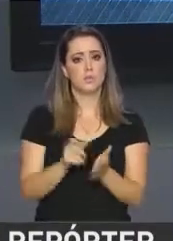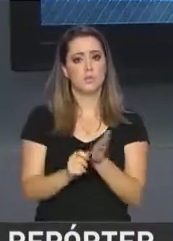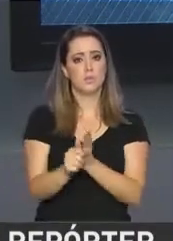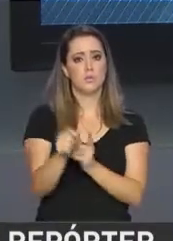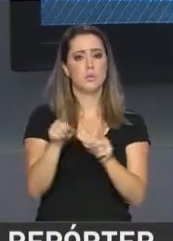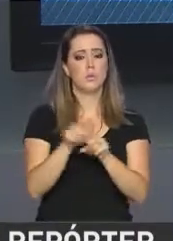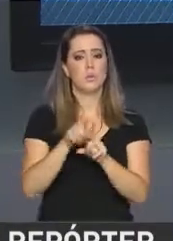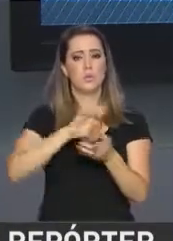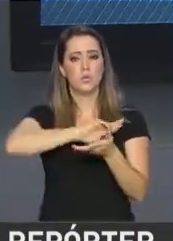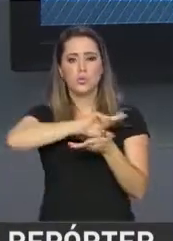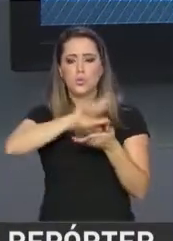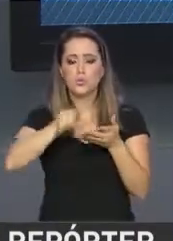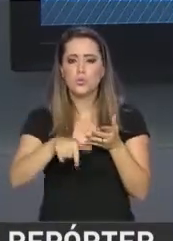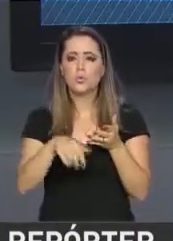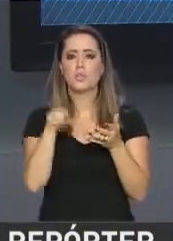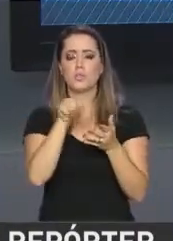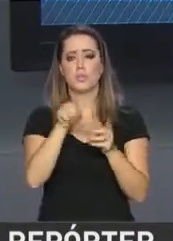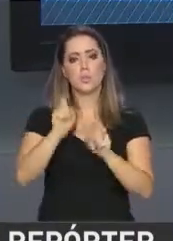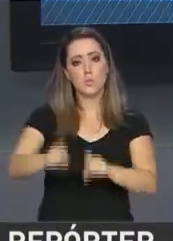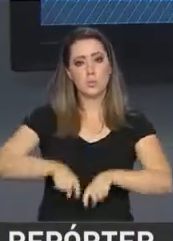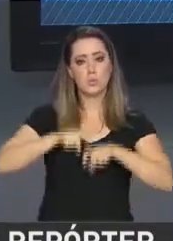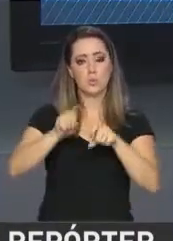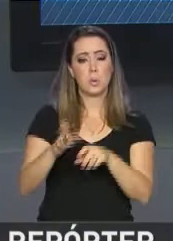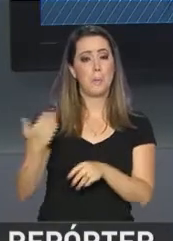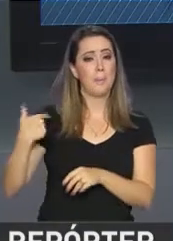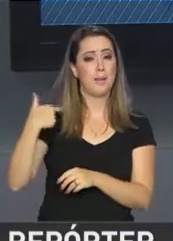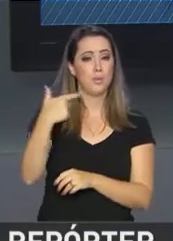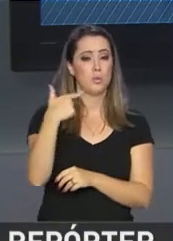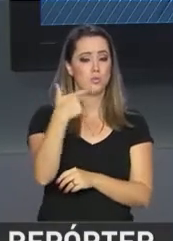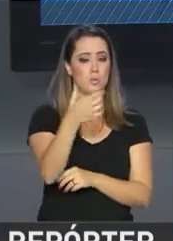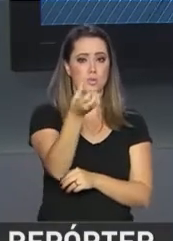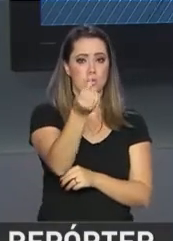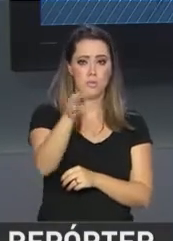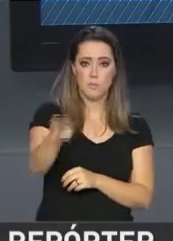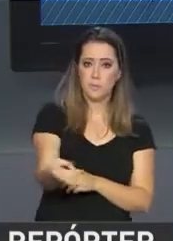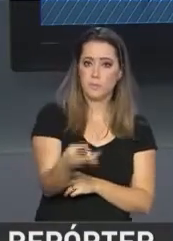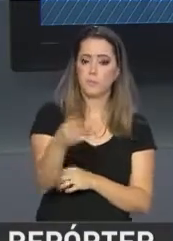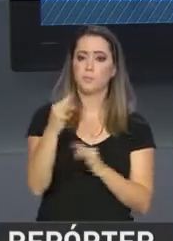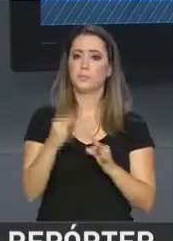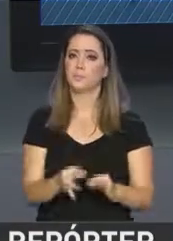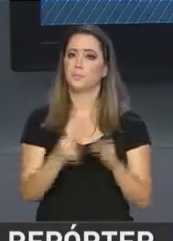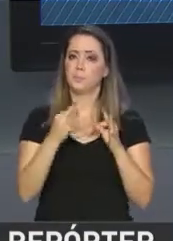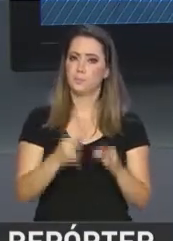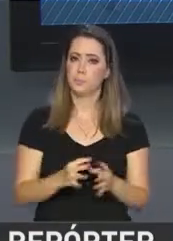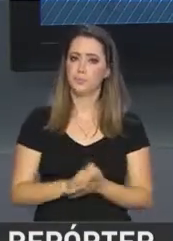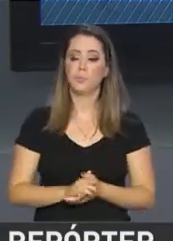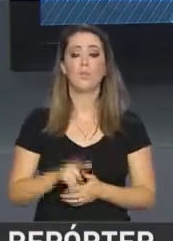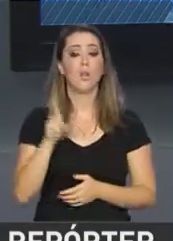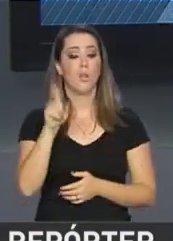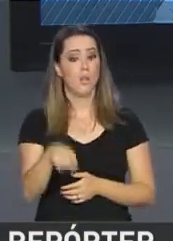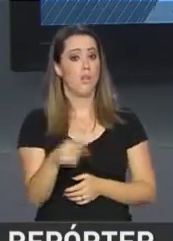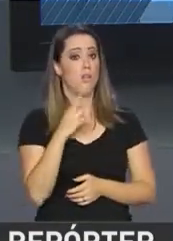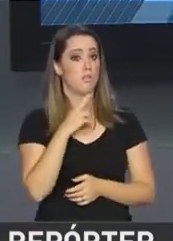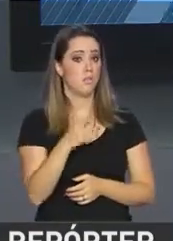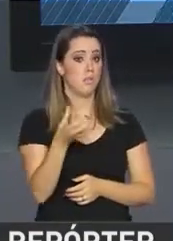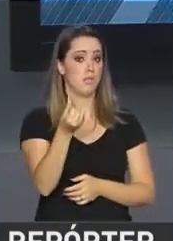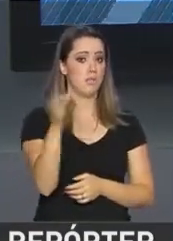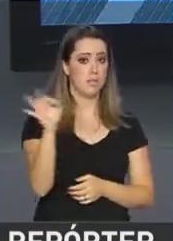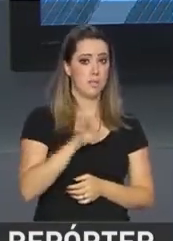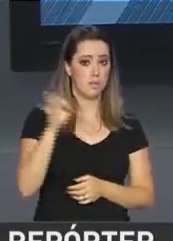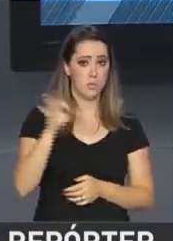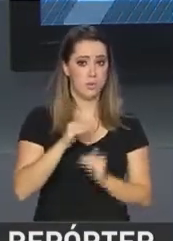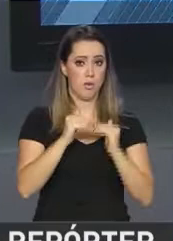e oleaginosas totalizando mais de 226 milhões de toneladas de grãos o resultado é 6%